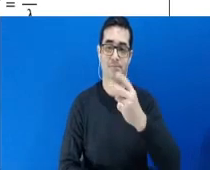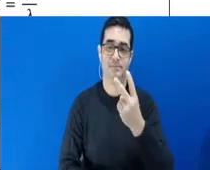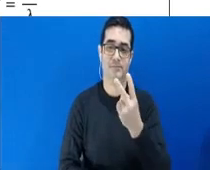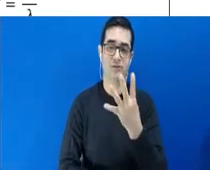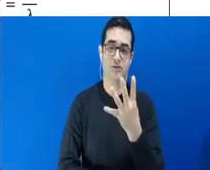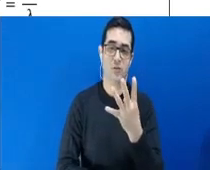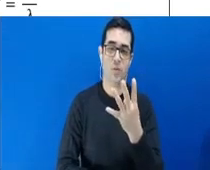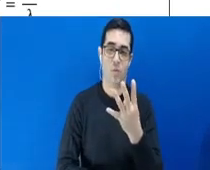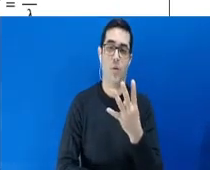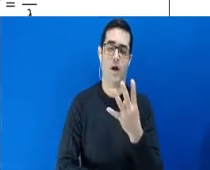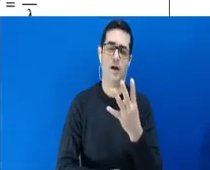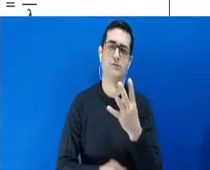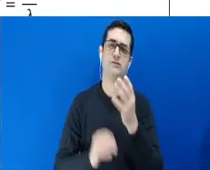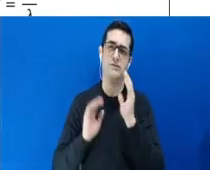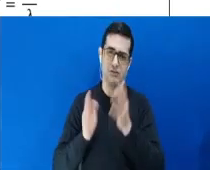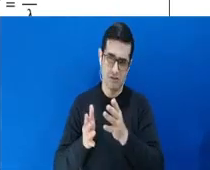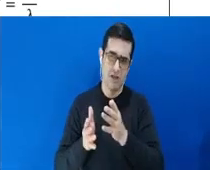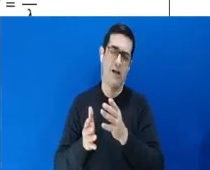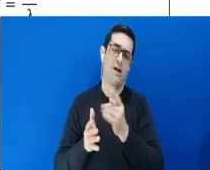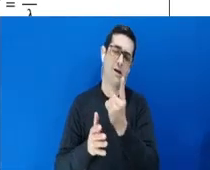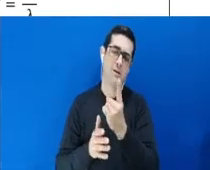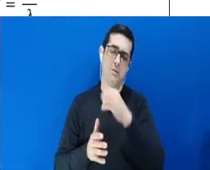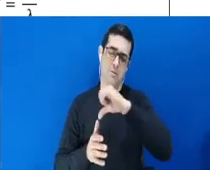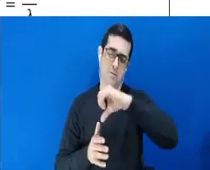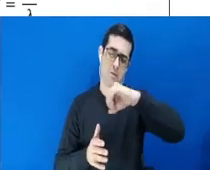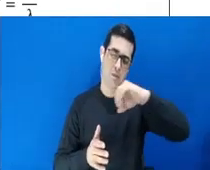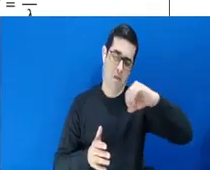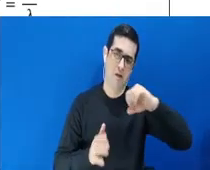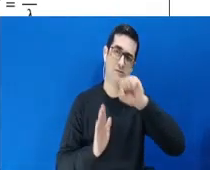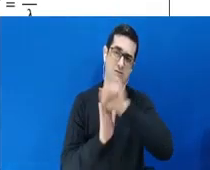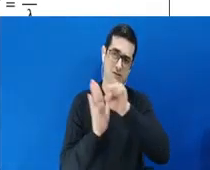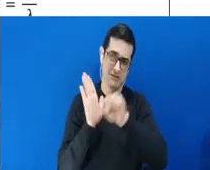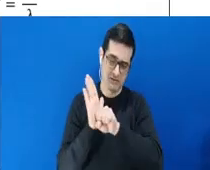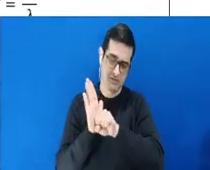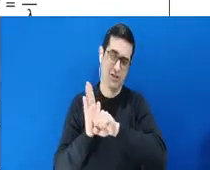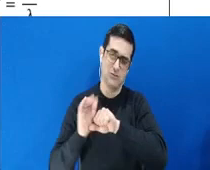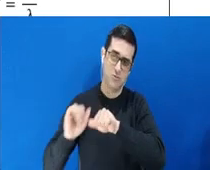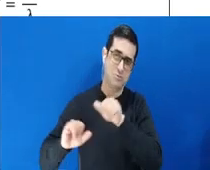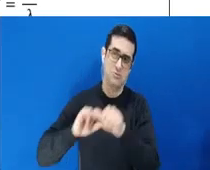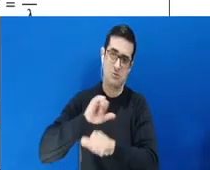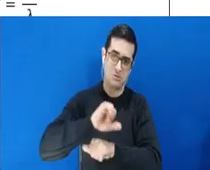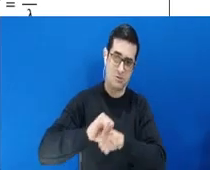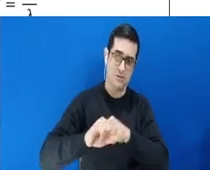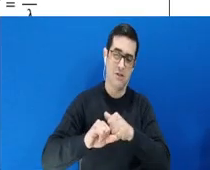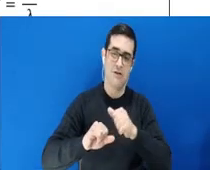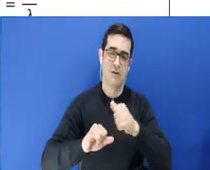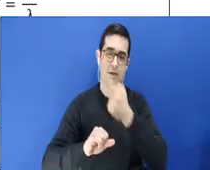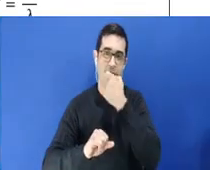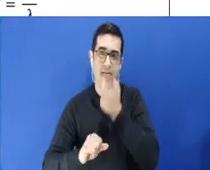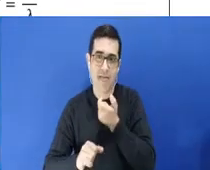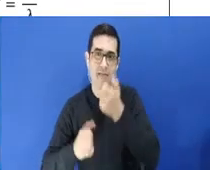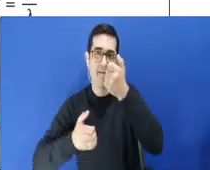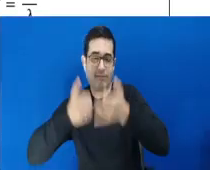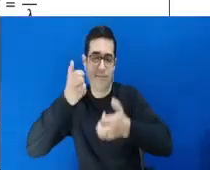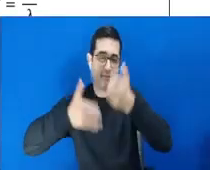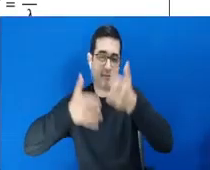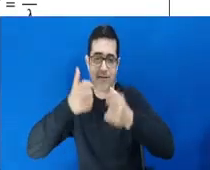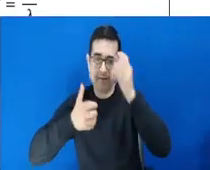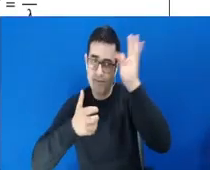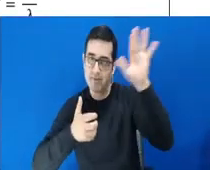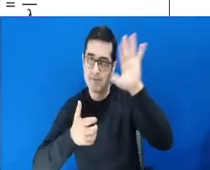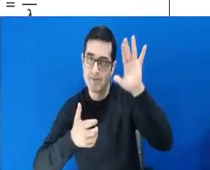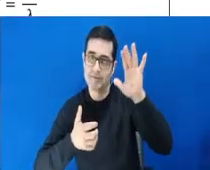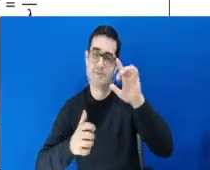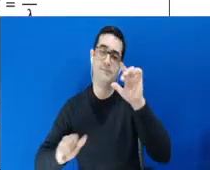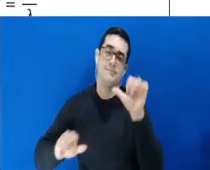1900, né, virada do século, quando Einstein fala sobre as suas teorias dos fótons. Aí em 1913 tem a